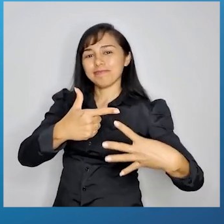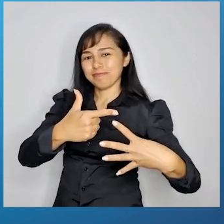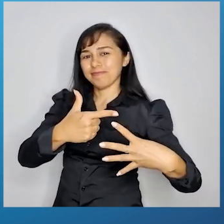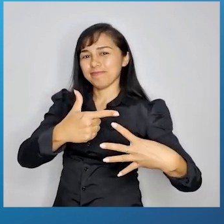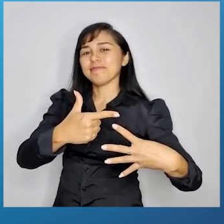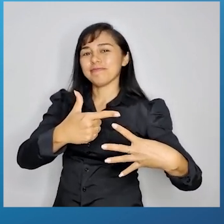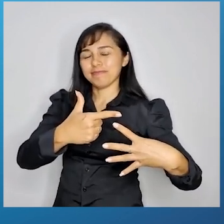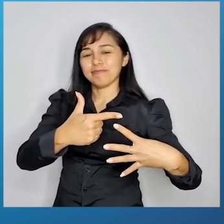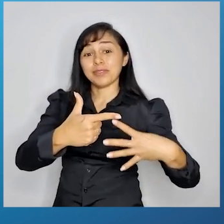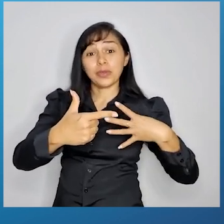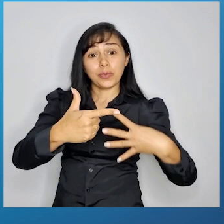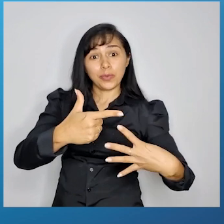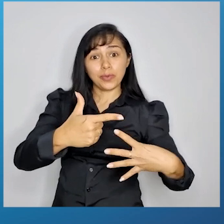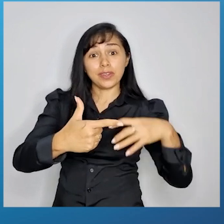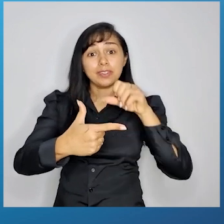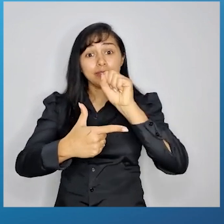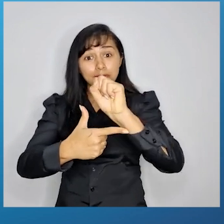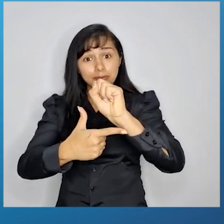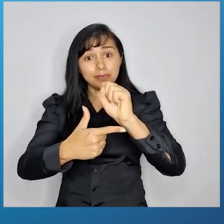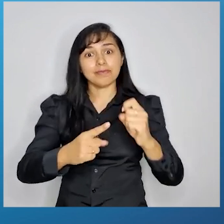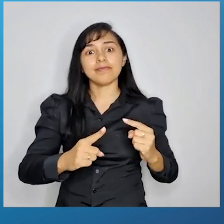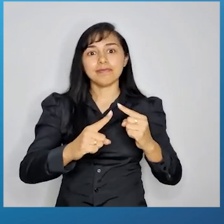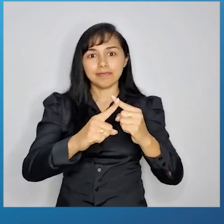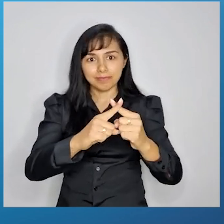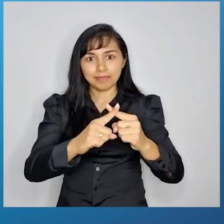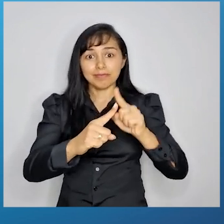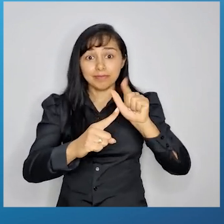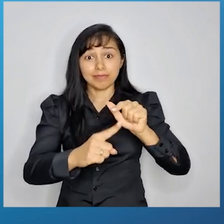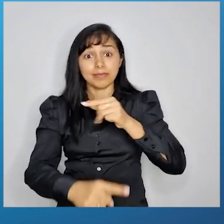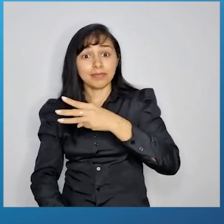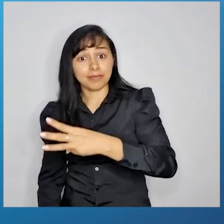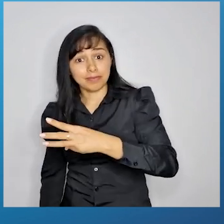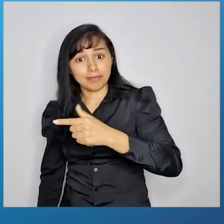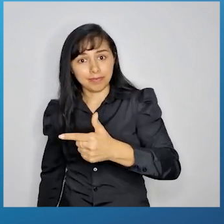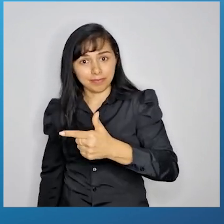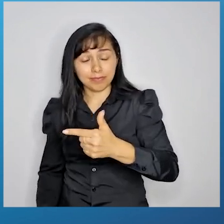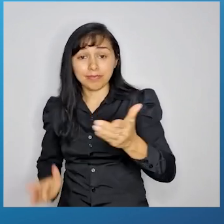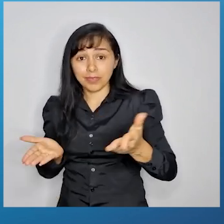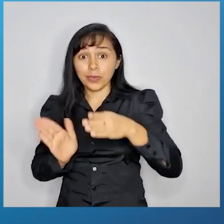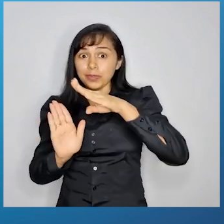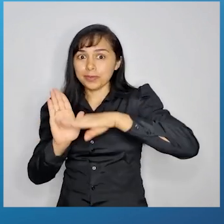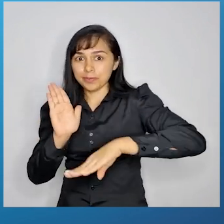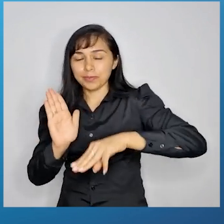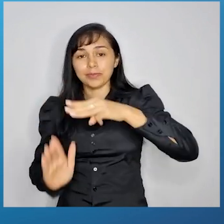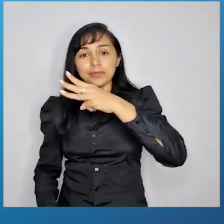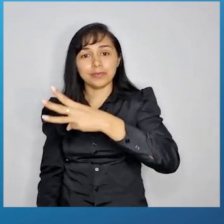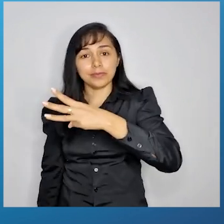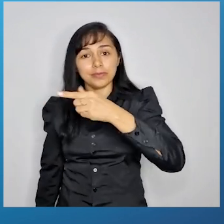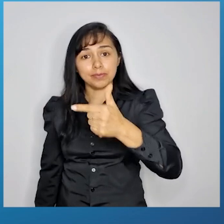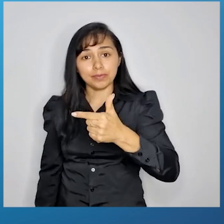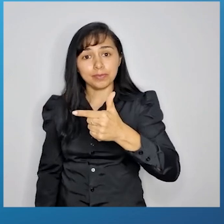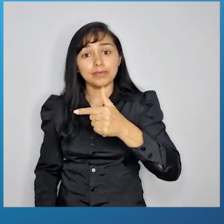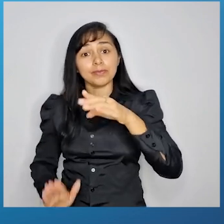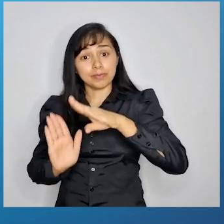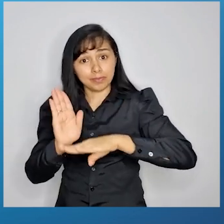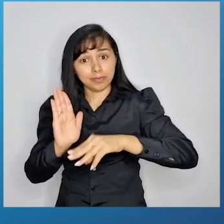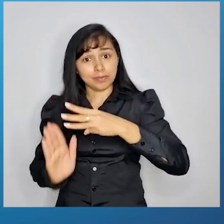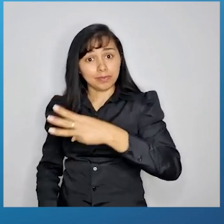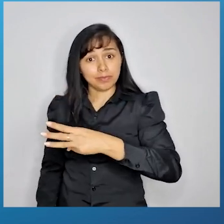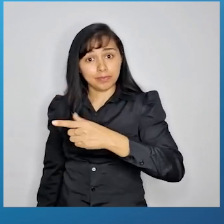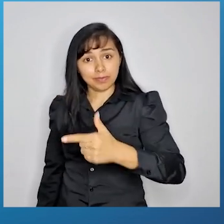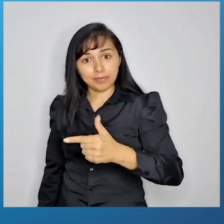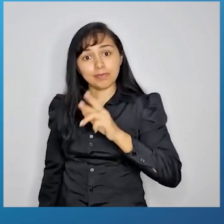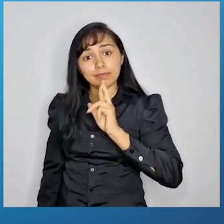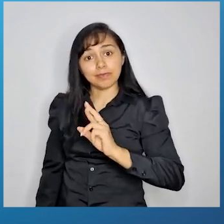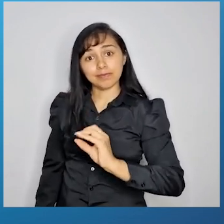exatamente 4. 4 vezes 8, 32. Vou fazer aqui a subtração, não vai ter